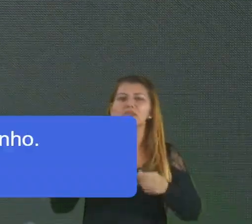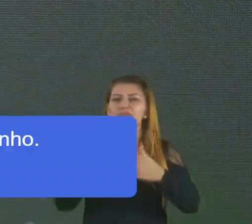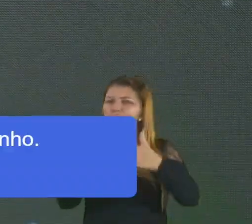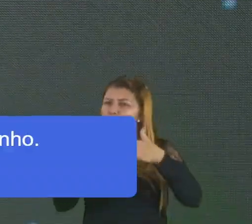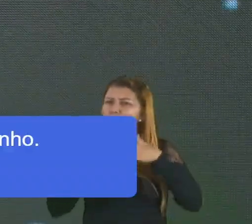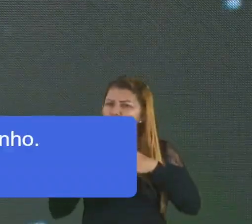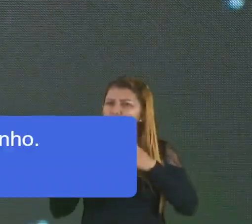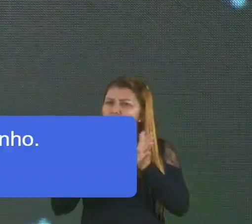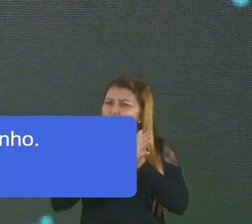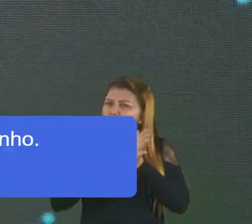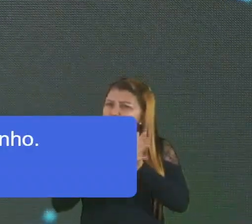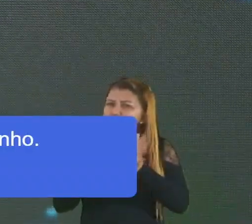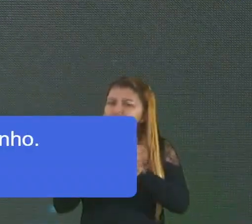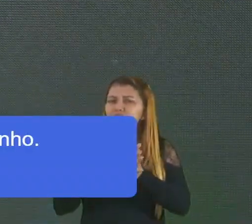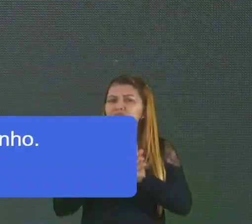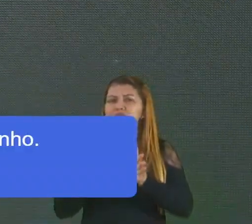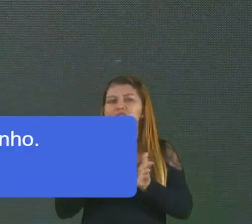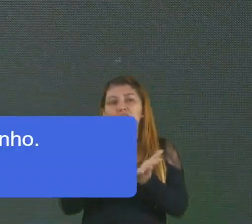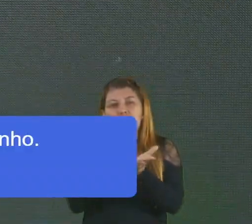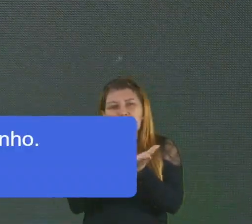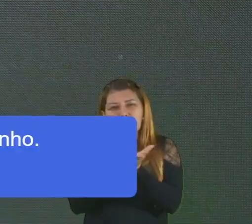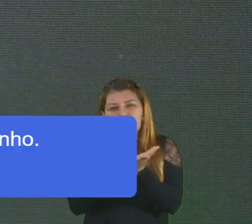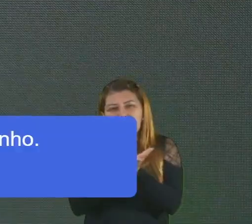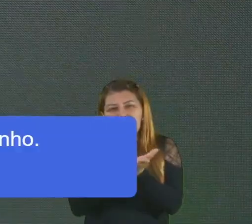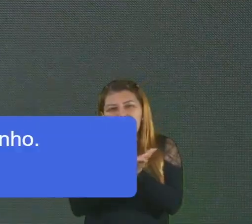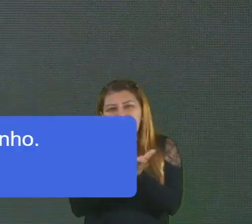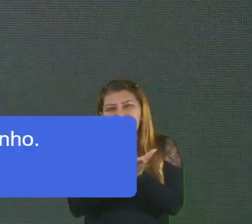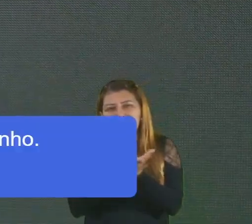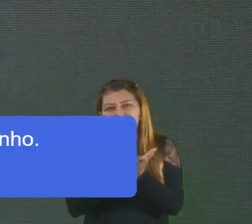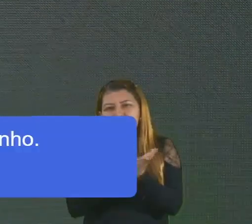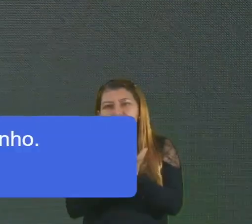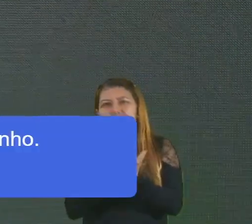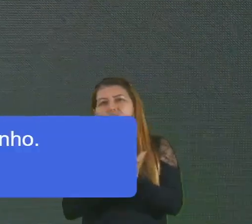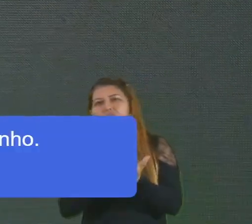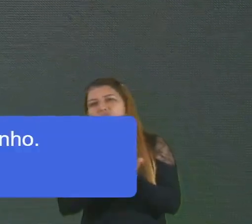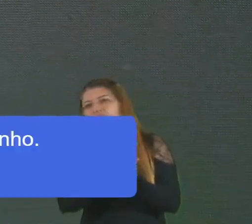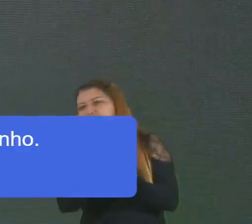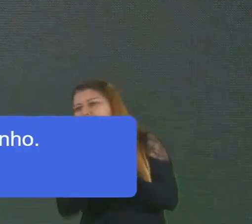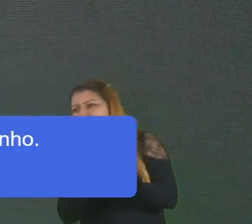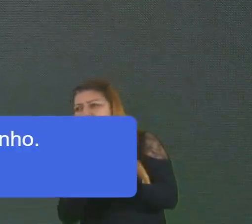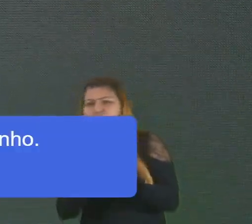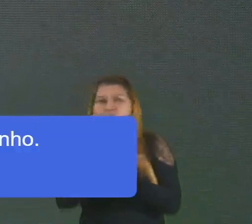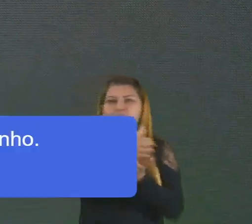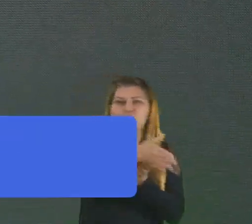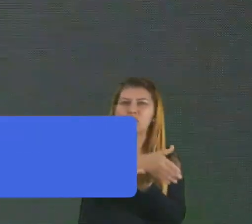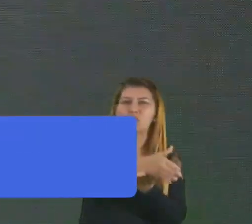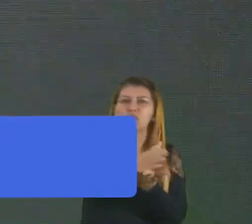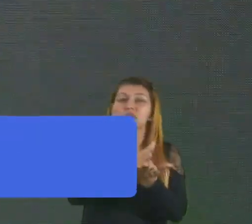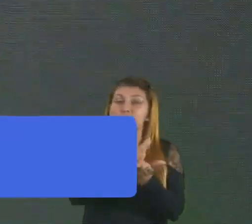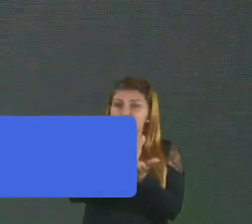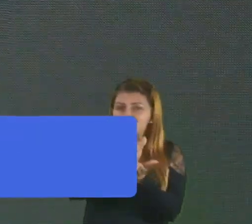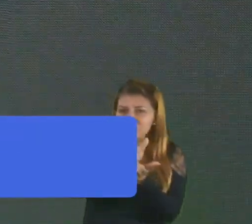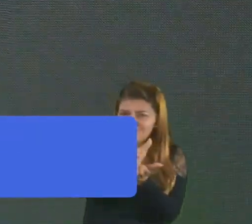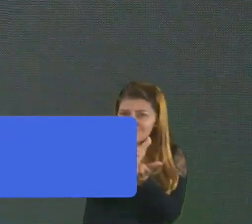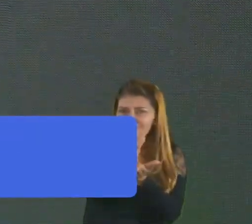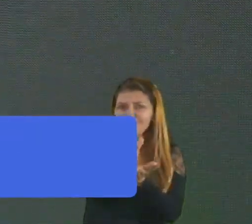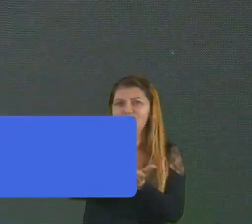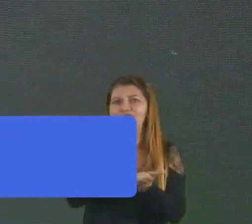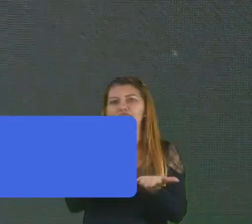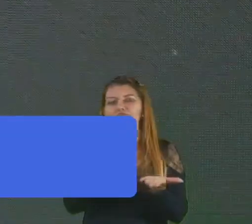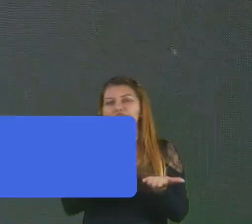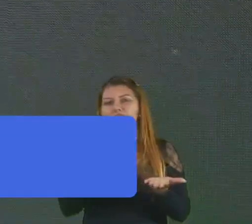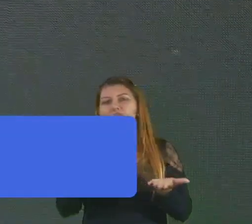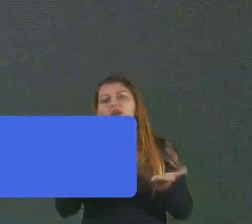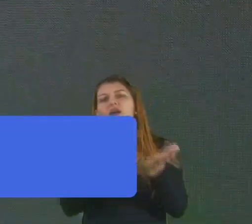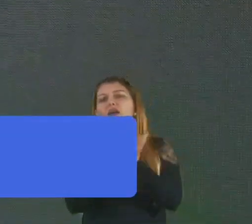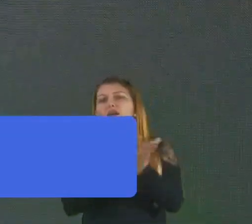favor, não seja um cristão de meia pataca, não seja um crente para o gasto, não